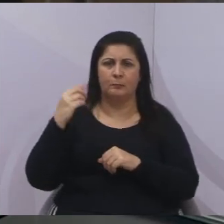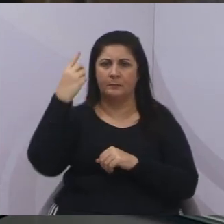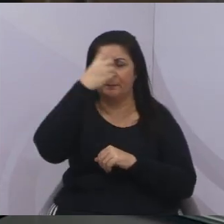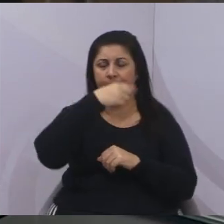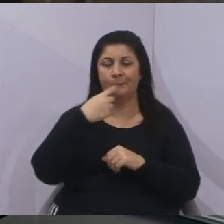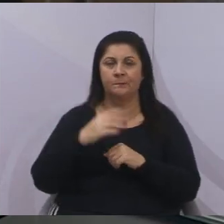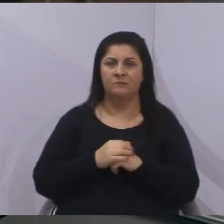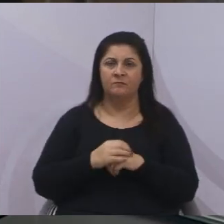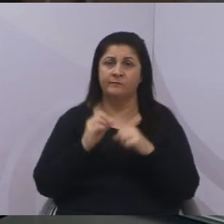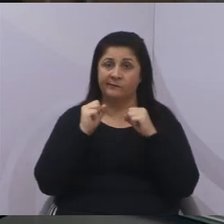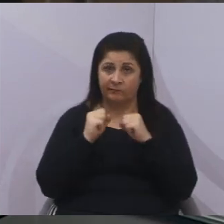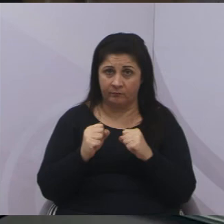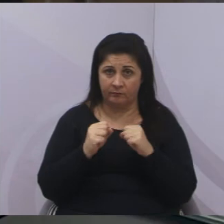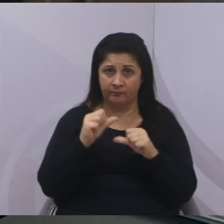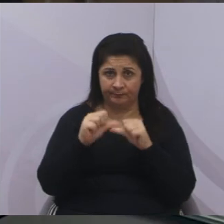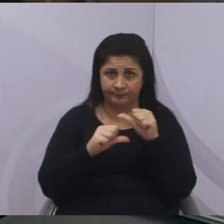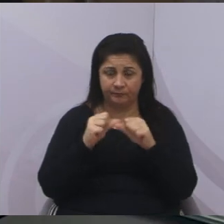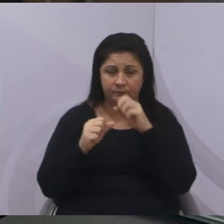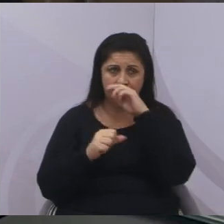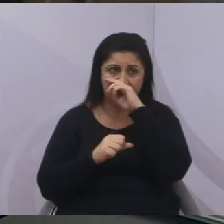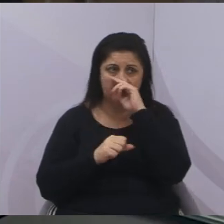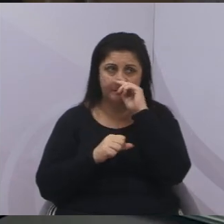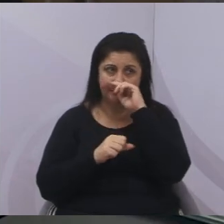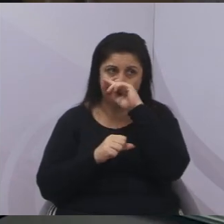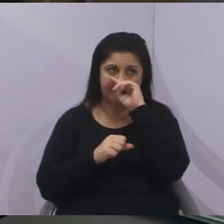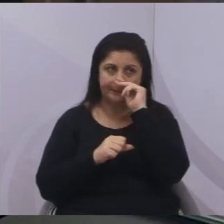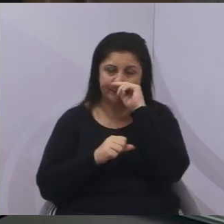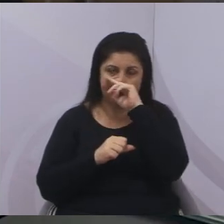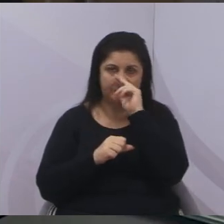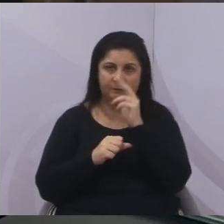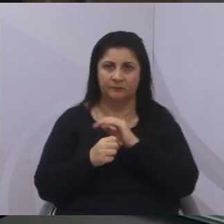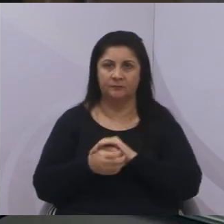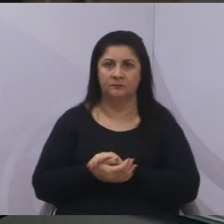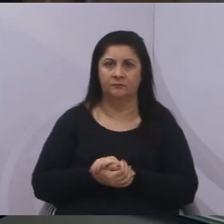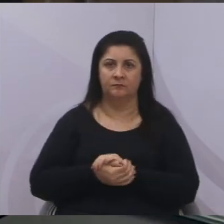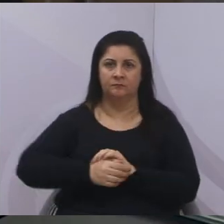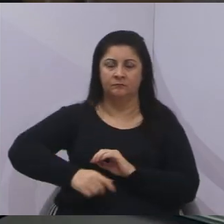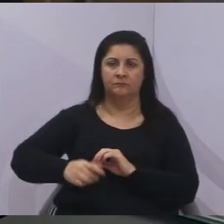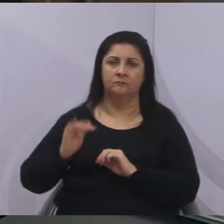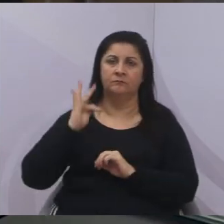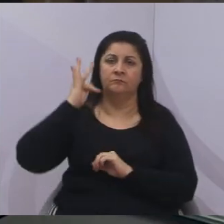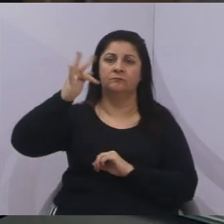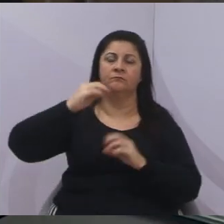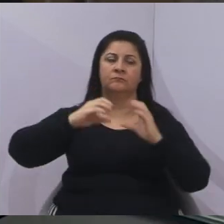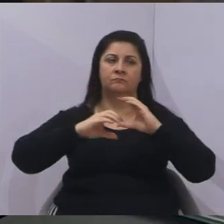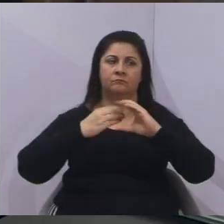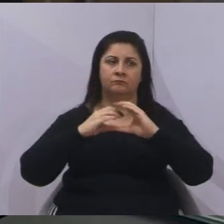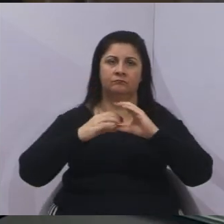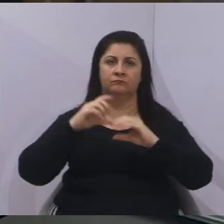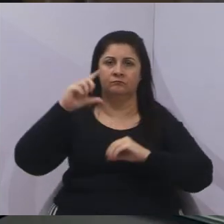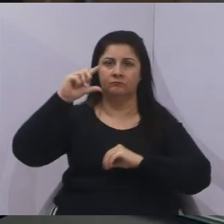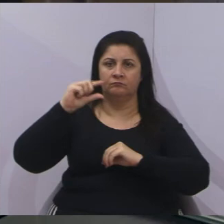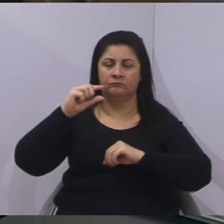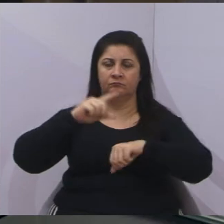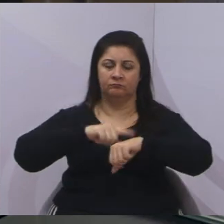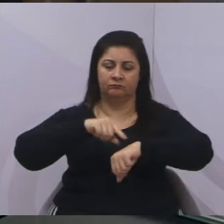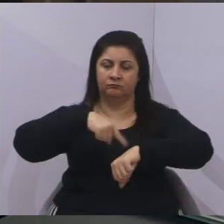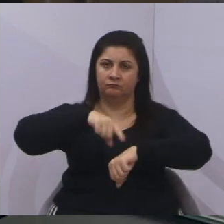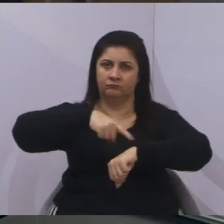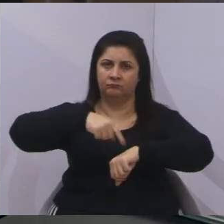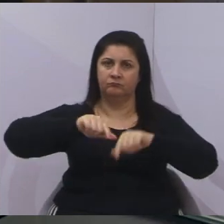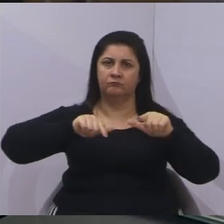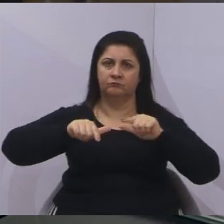possibilidade de abrir-se um novo edital para o próximo concurso, com menos quantidade de